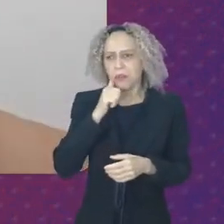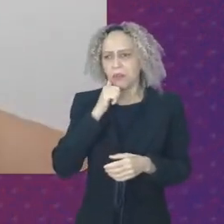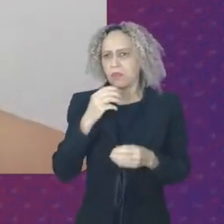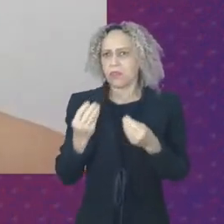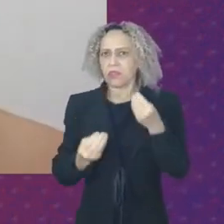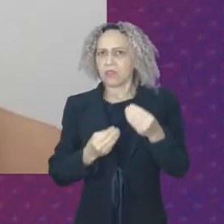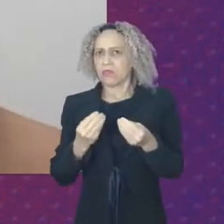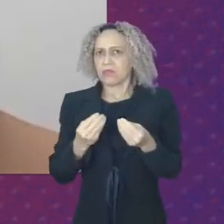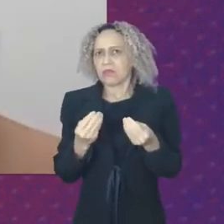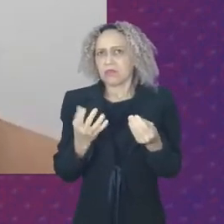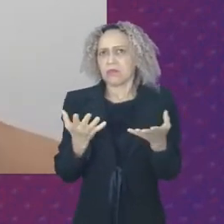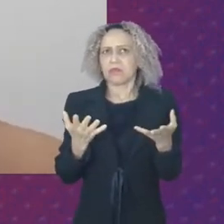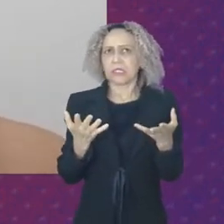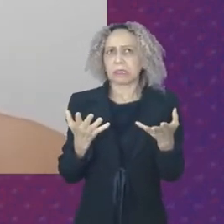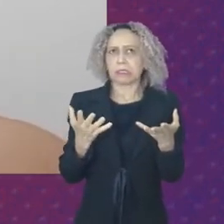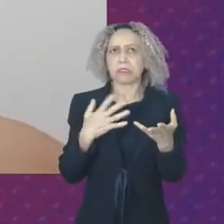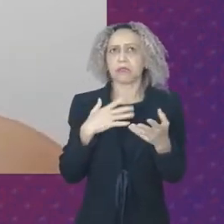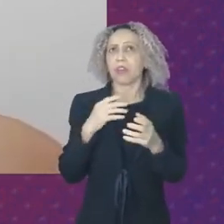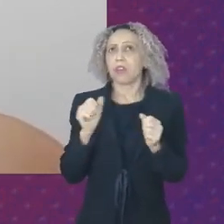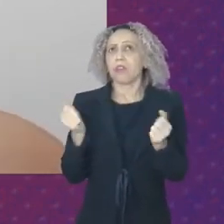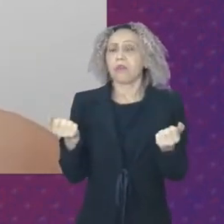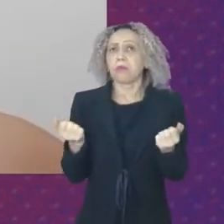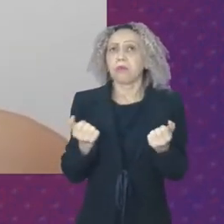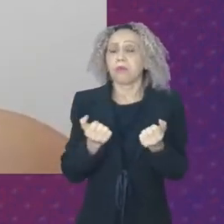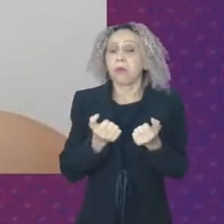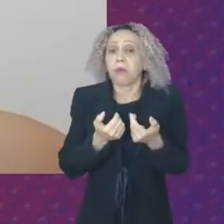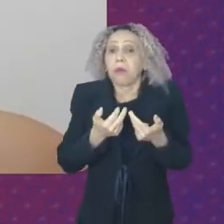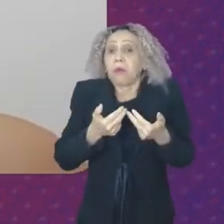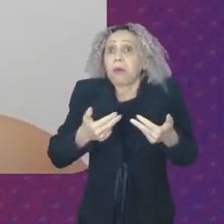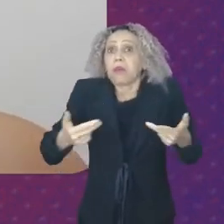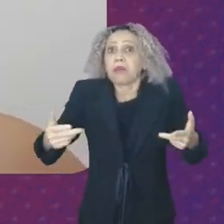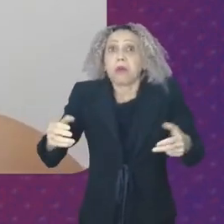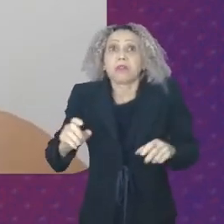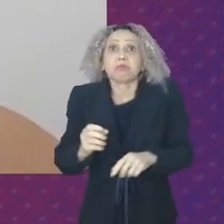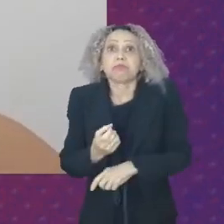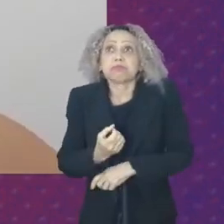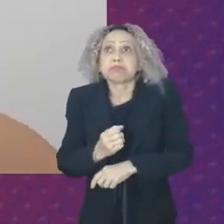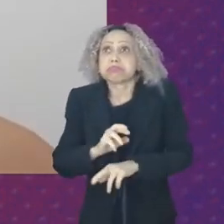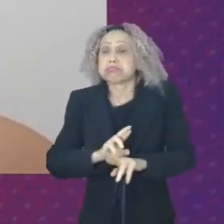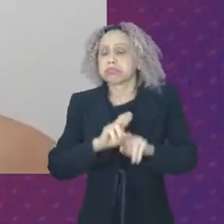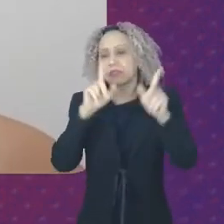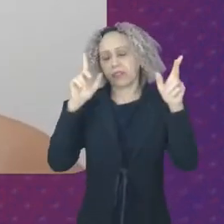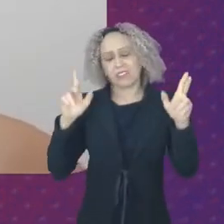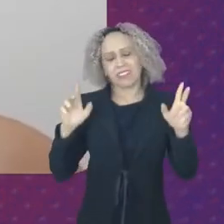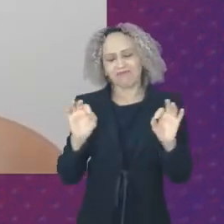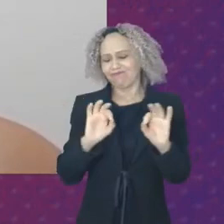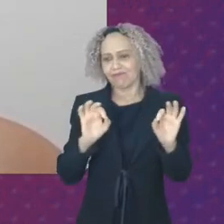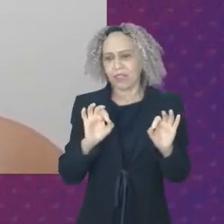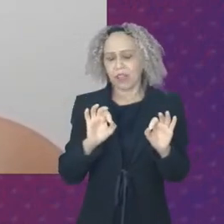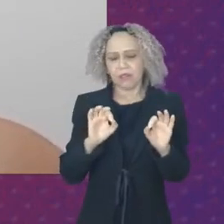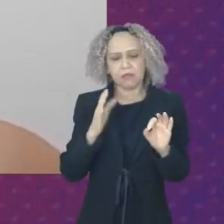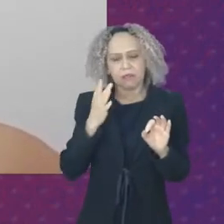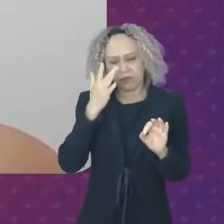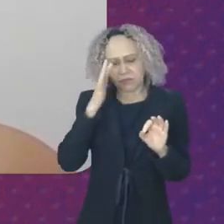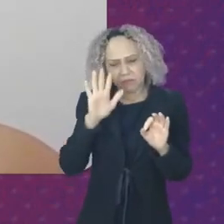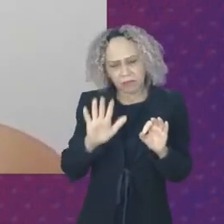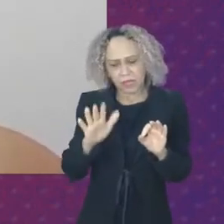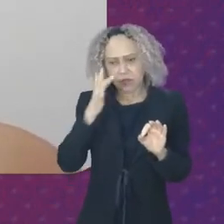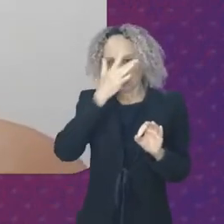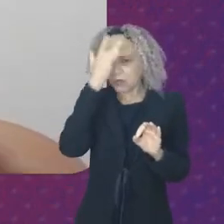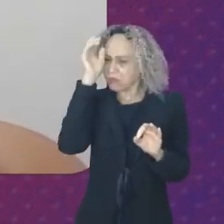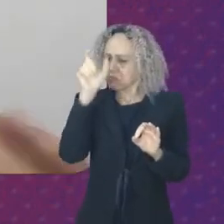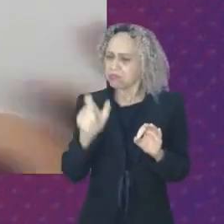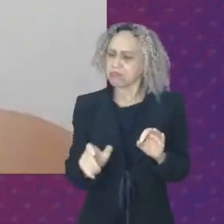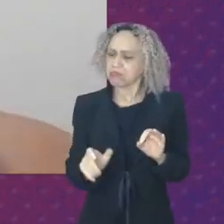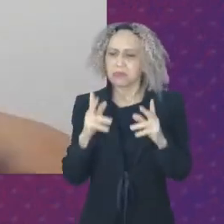grandes fórmulas mágicas e, de certa forma, conseguem trazer esse desejo de